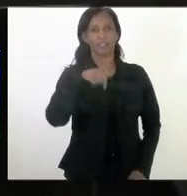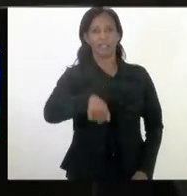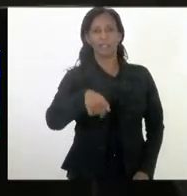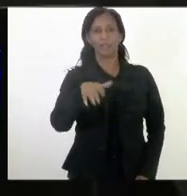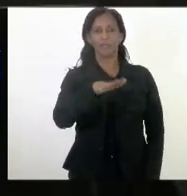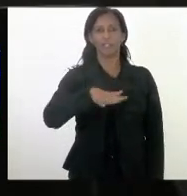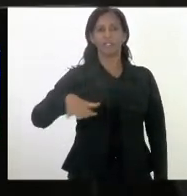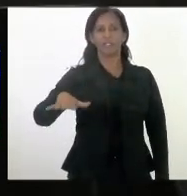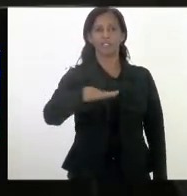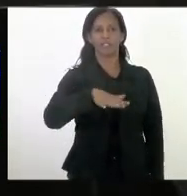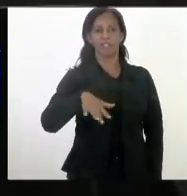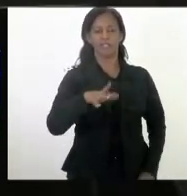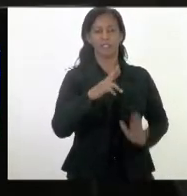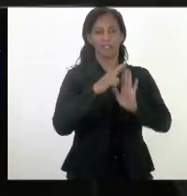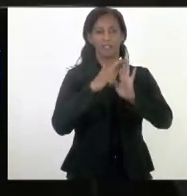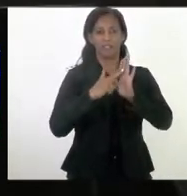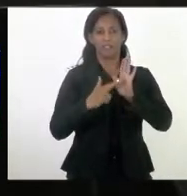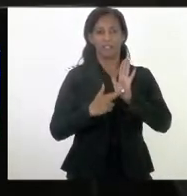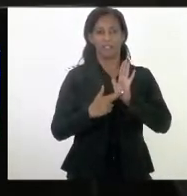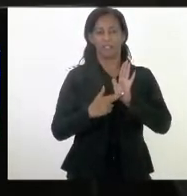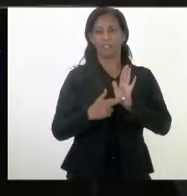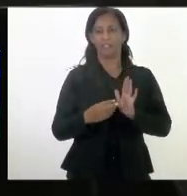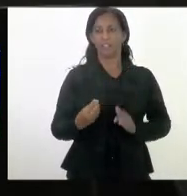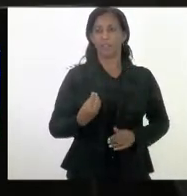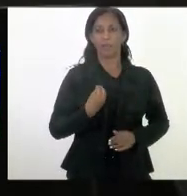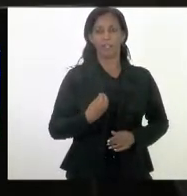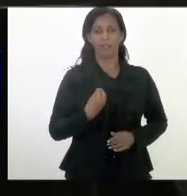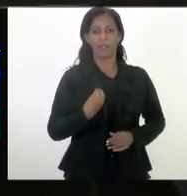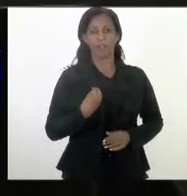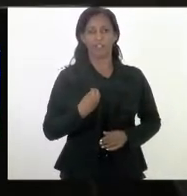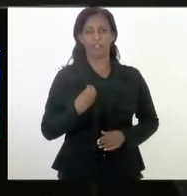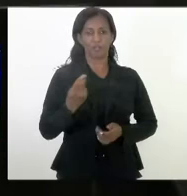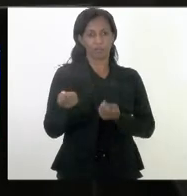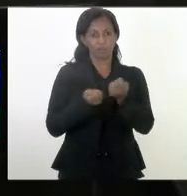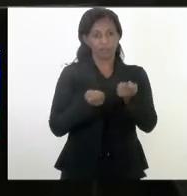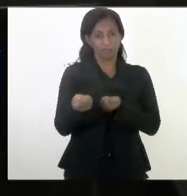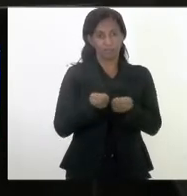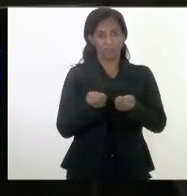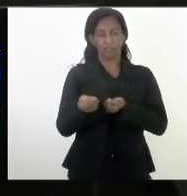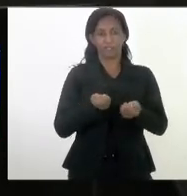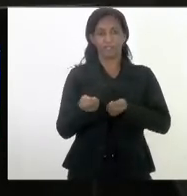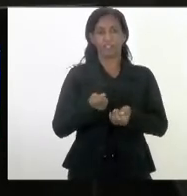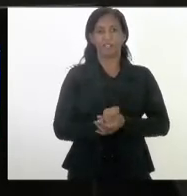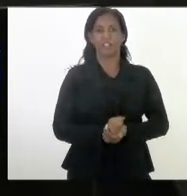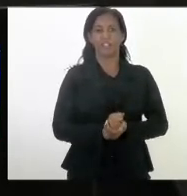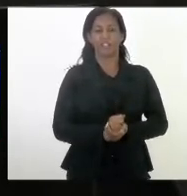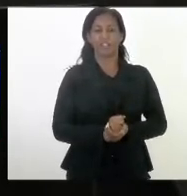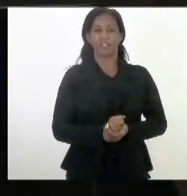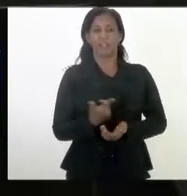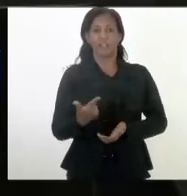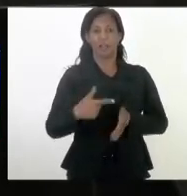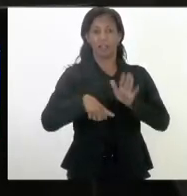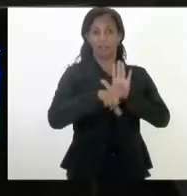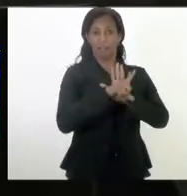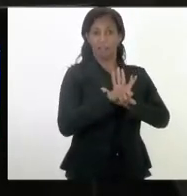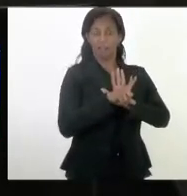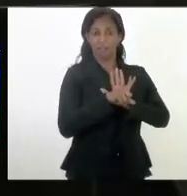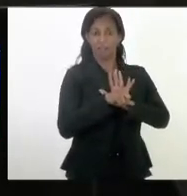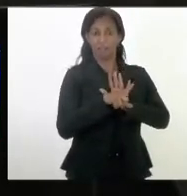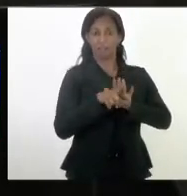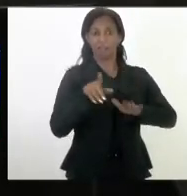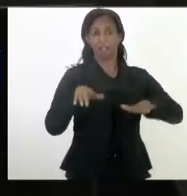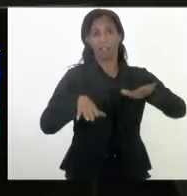territórios, regras de convivência social e econômica, ao arrepio da lei, entre elas,